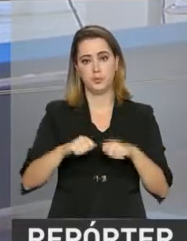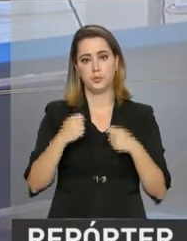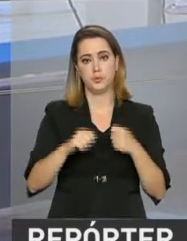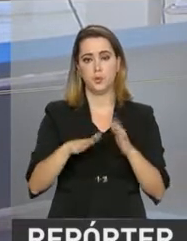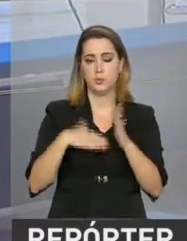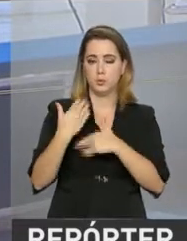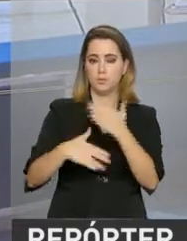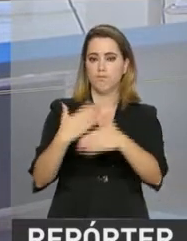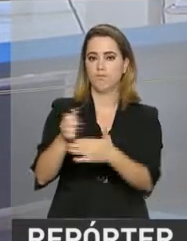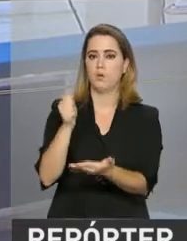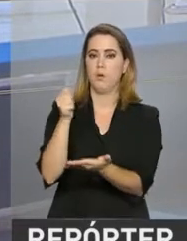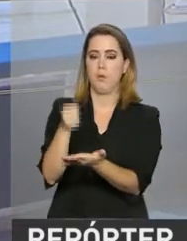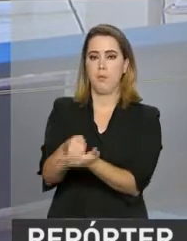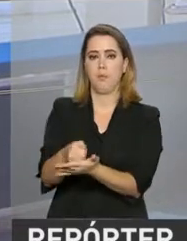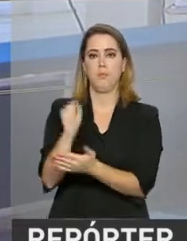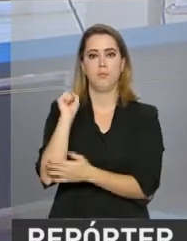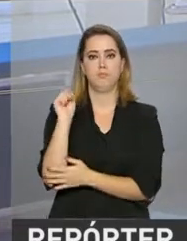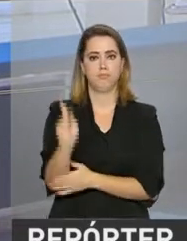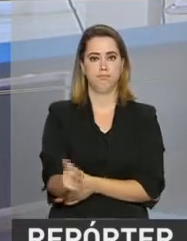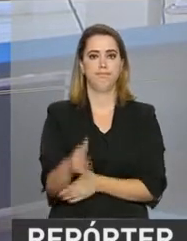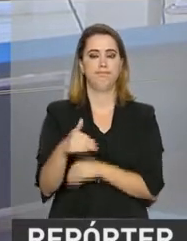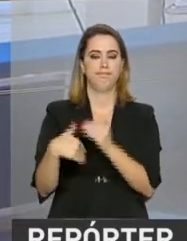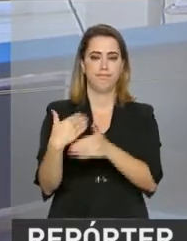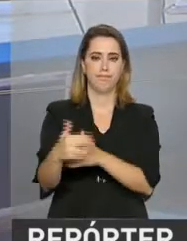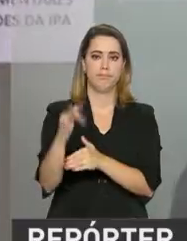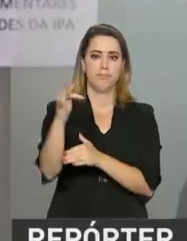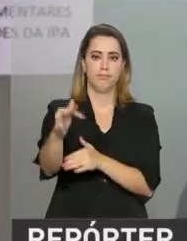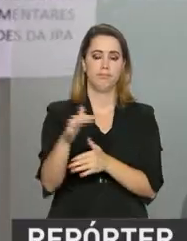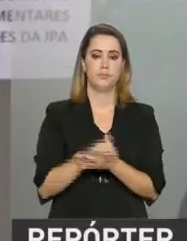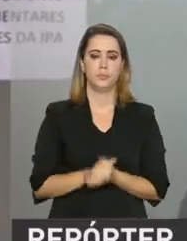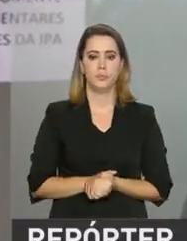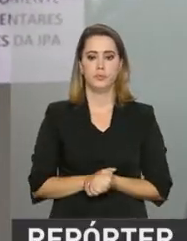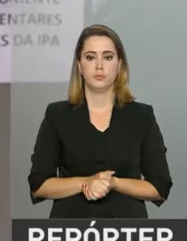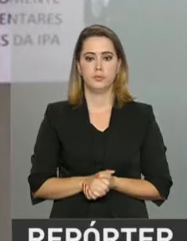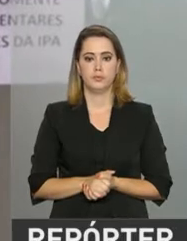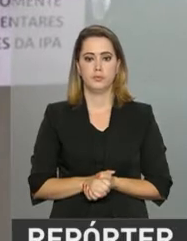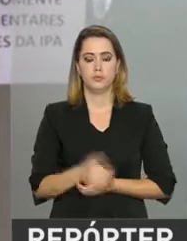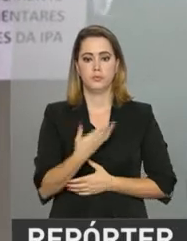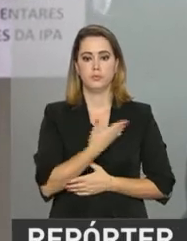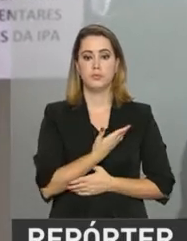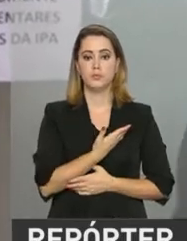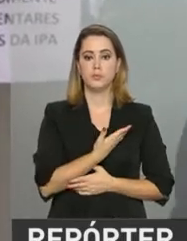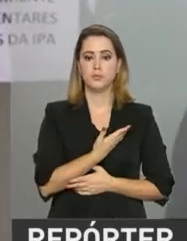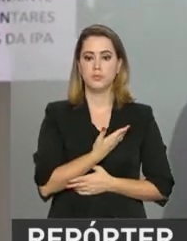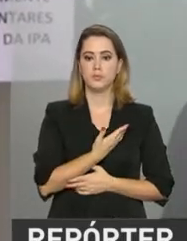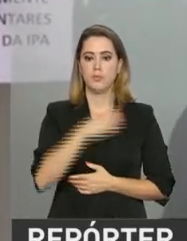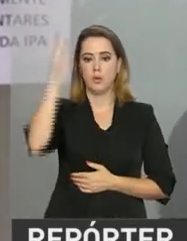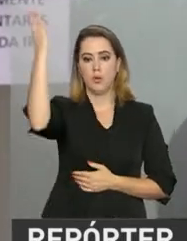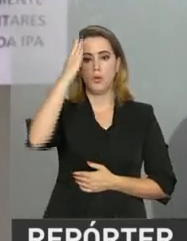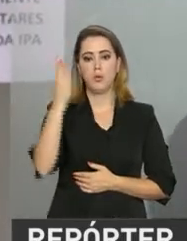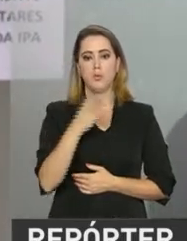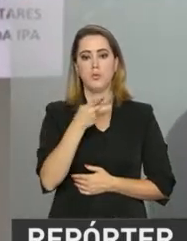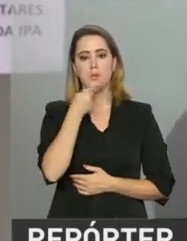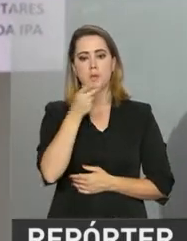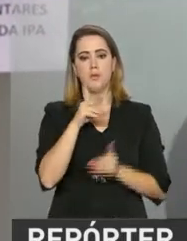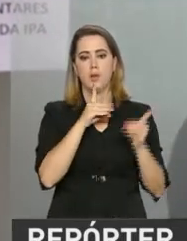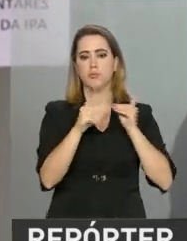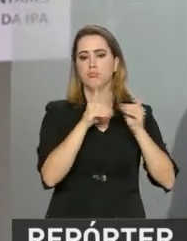a sustentabilidade do sistema a longo prazo. No Brasil, cada vez que se discute